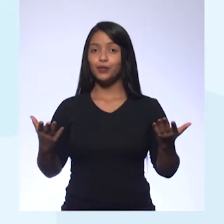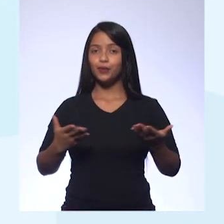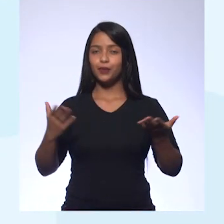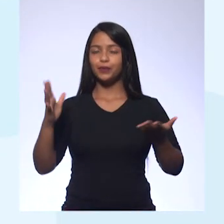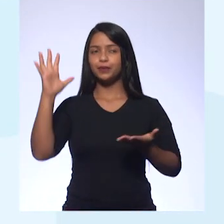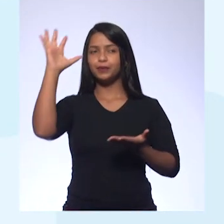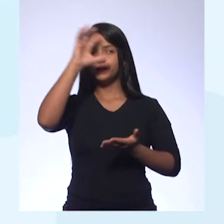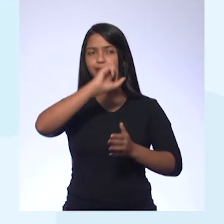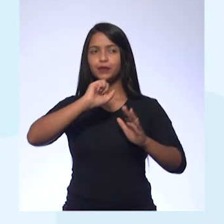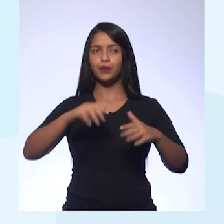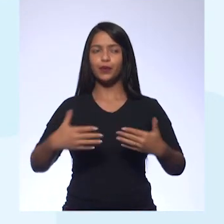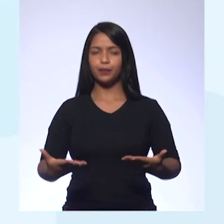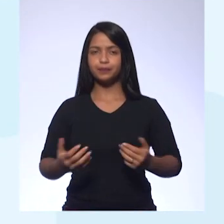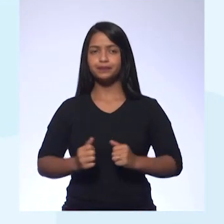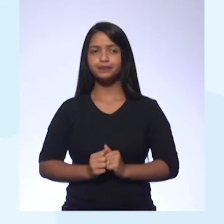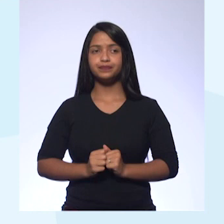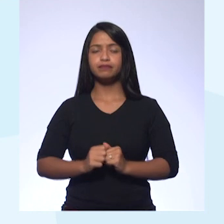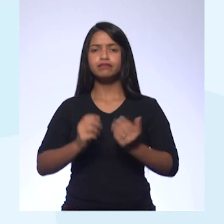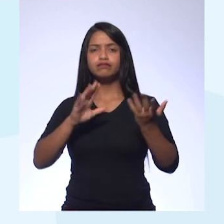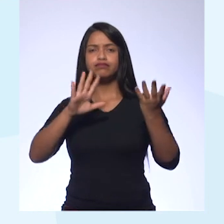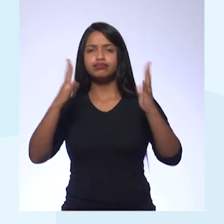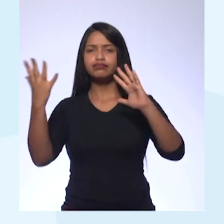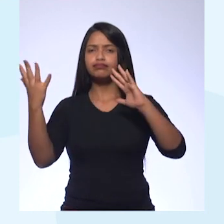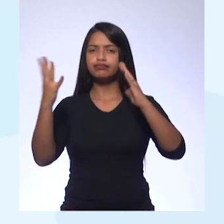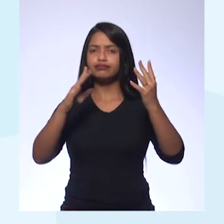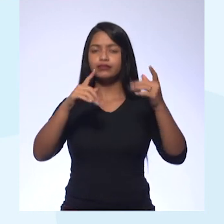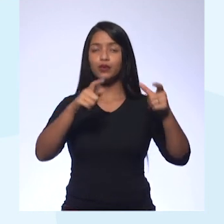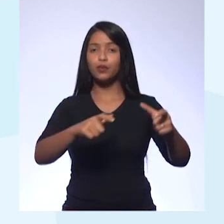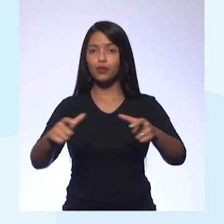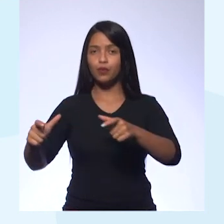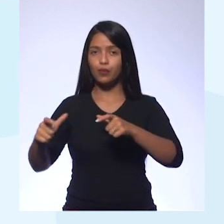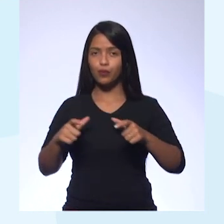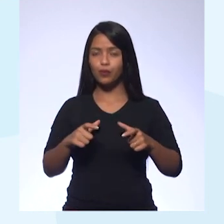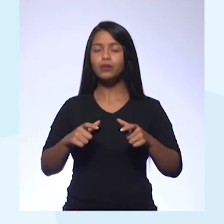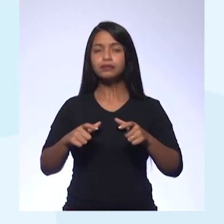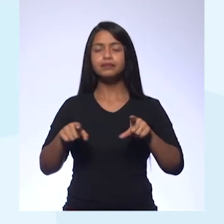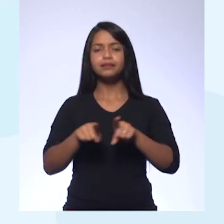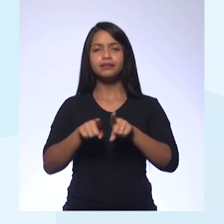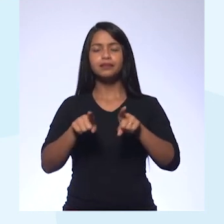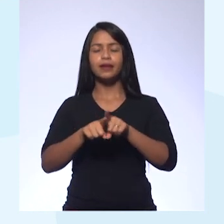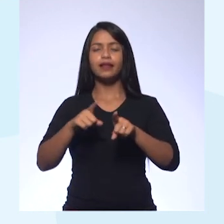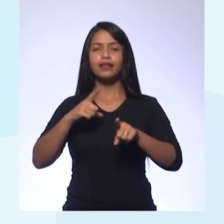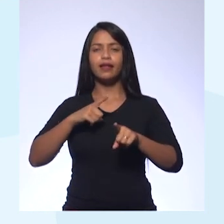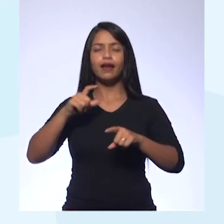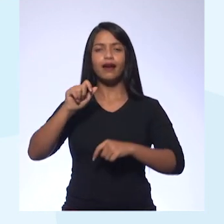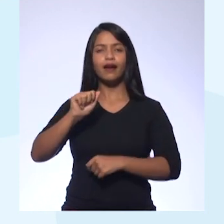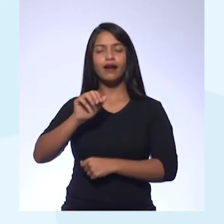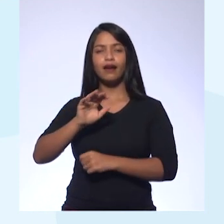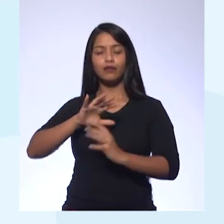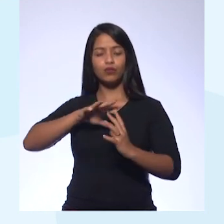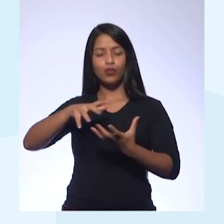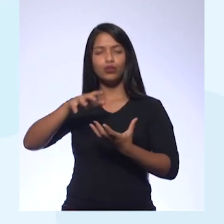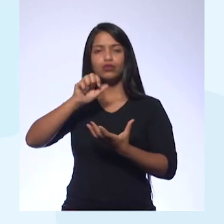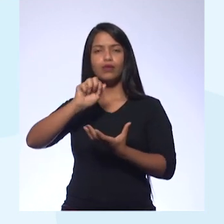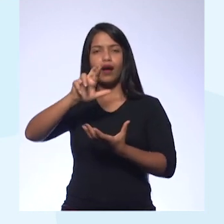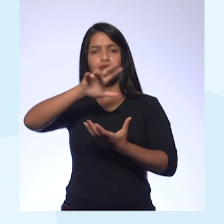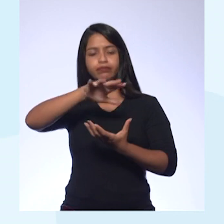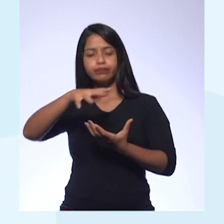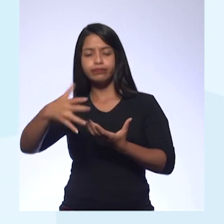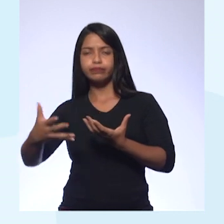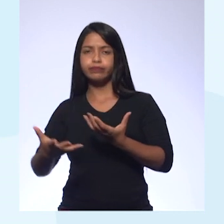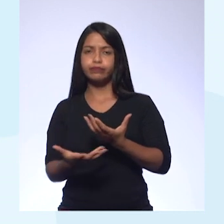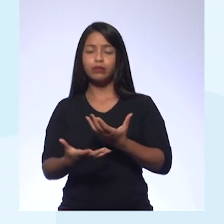trabalhar hoje é relacionar climas regionais aos padrões de circulação atmosférica e oceânica, bem como